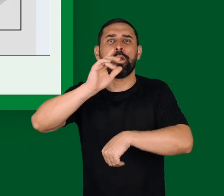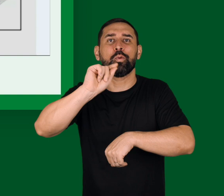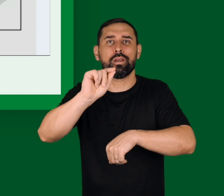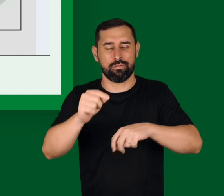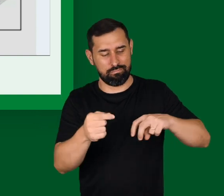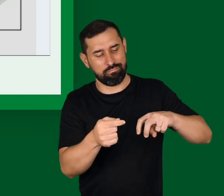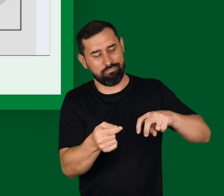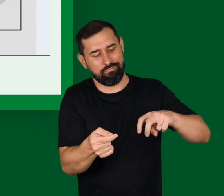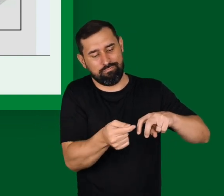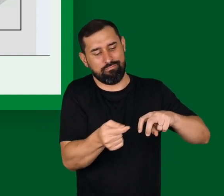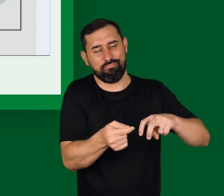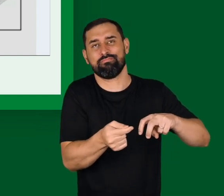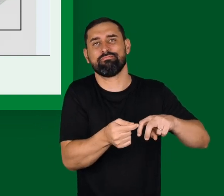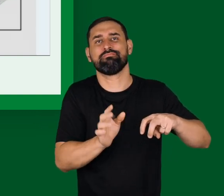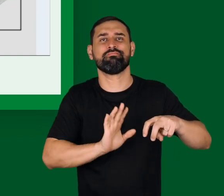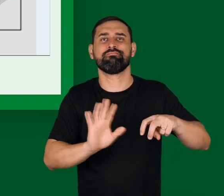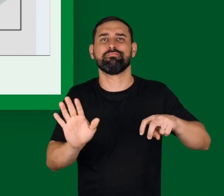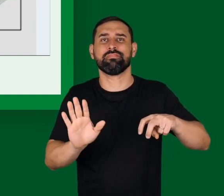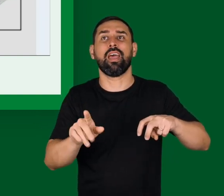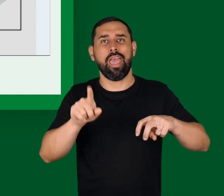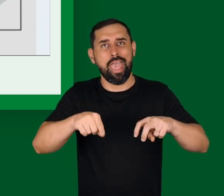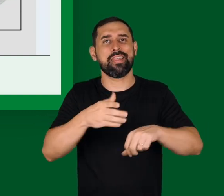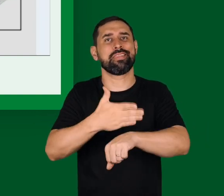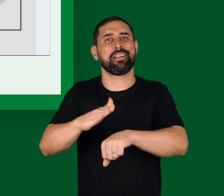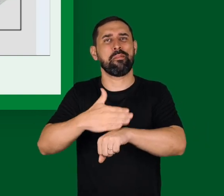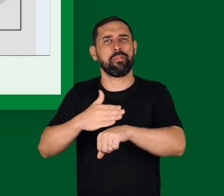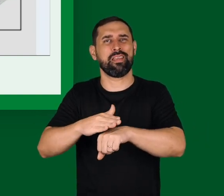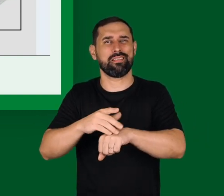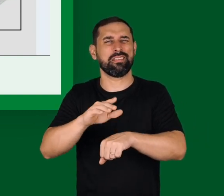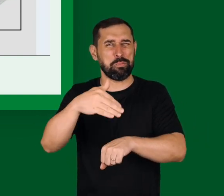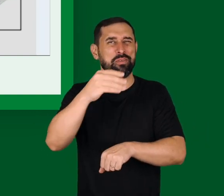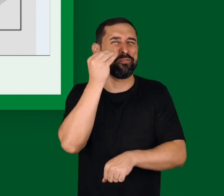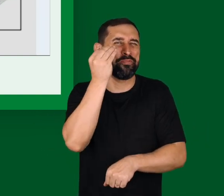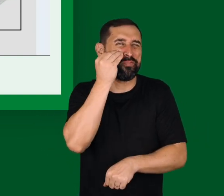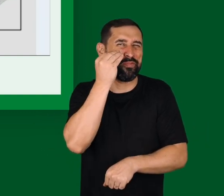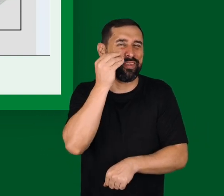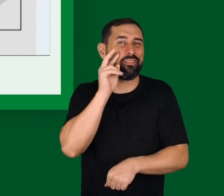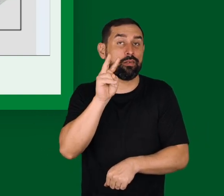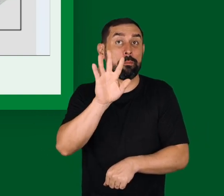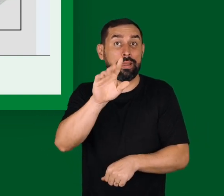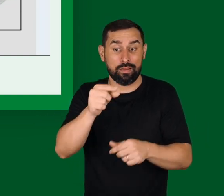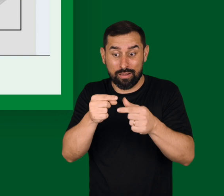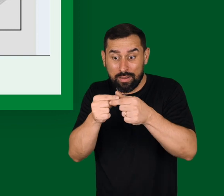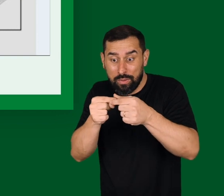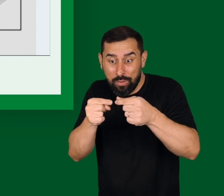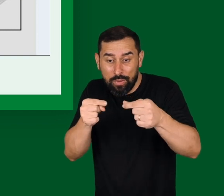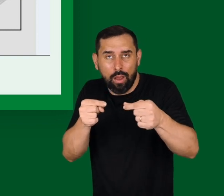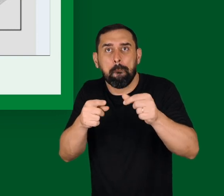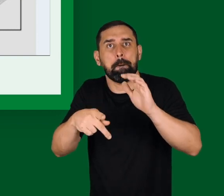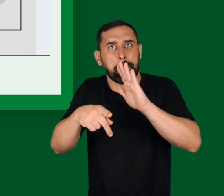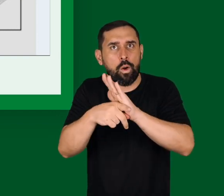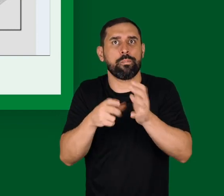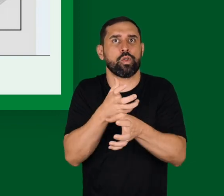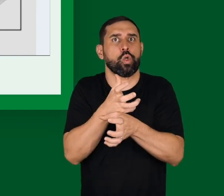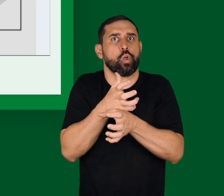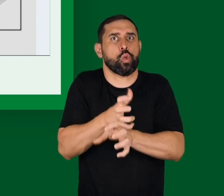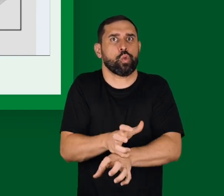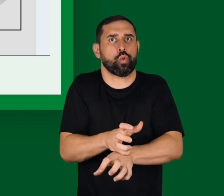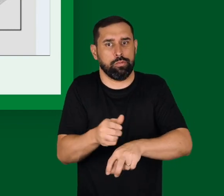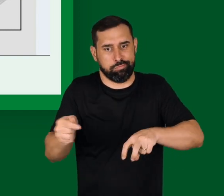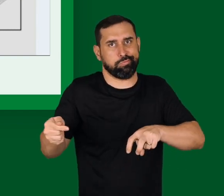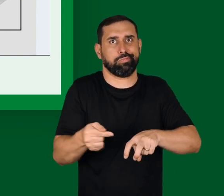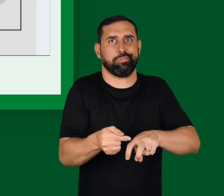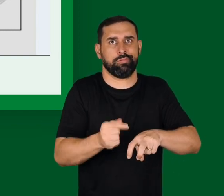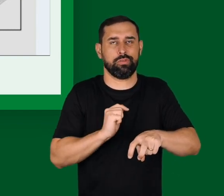o local de treinamento, vocês vão ver isso na prática, com a agulha específica para punção